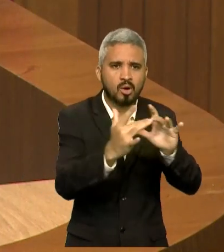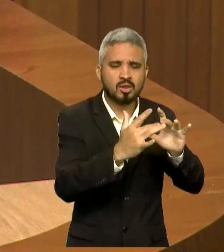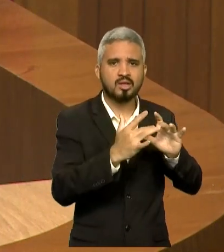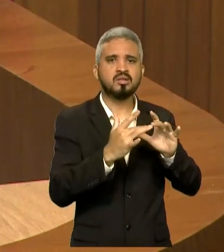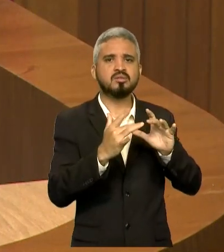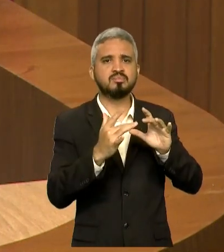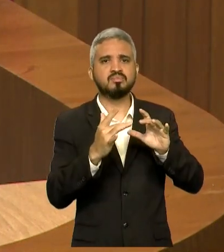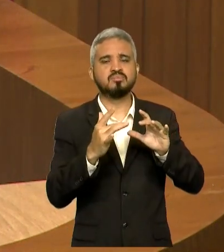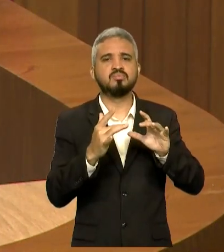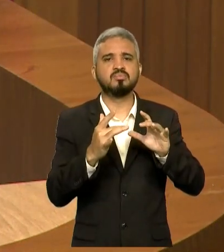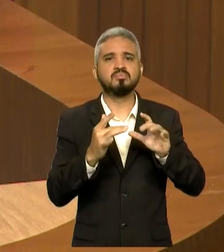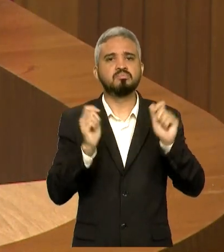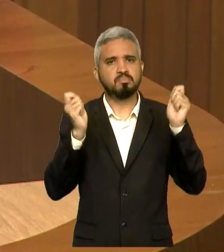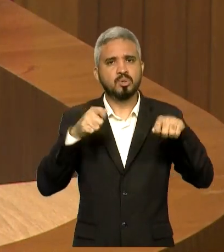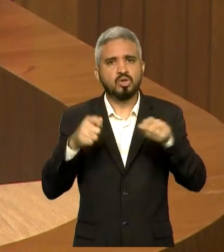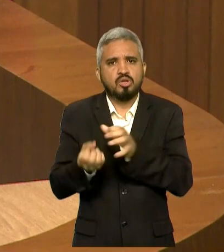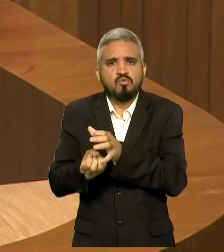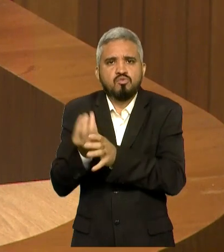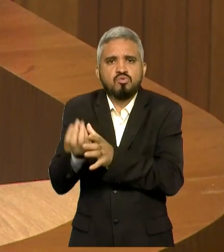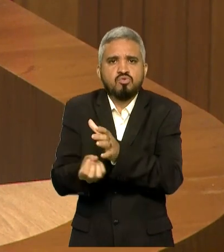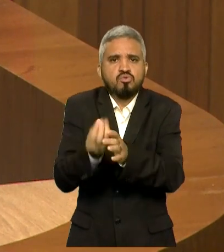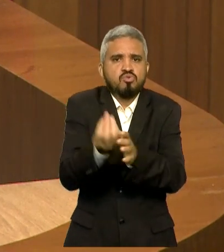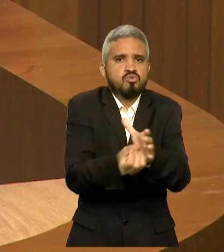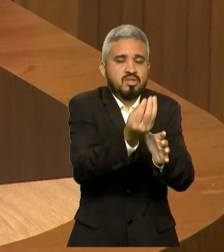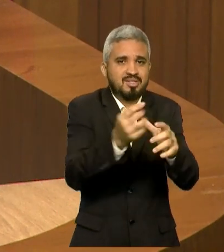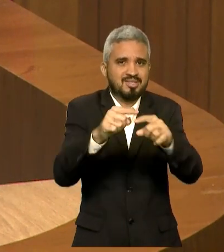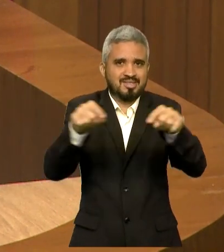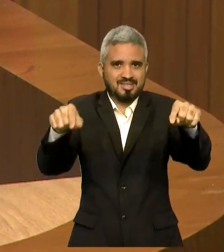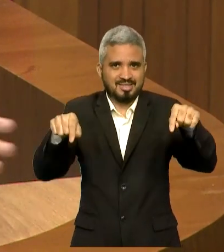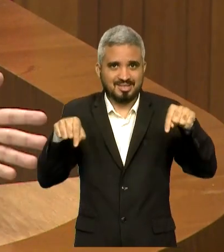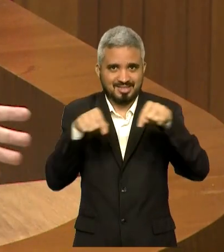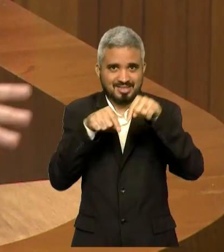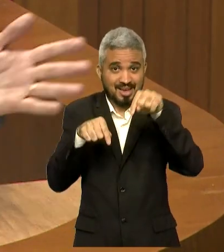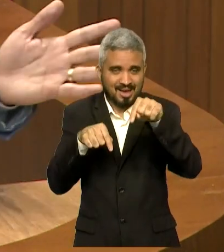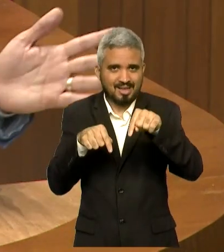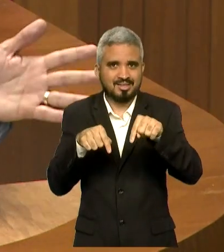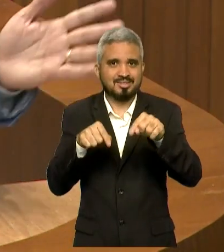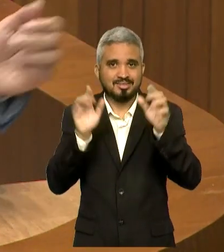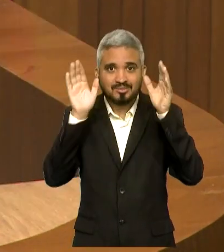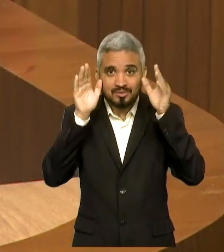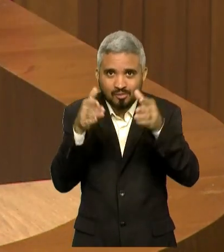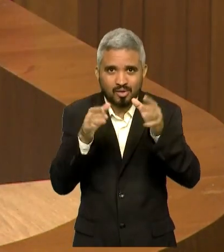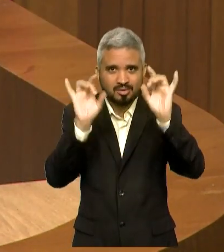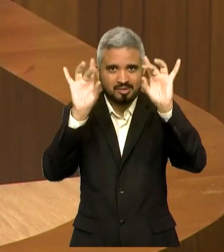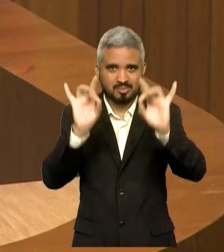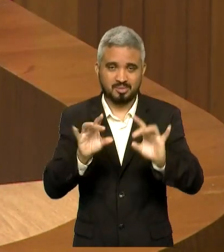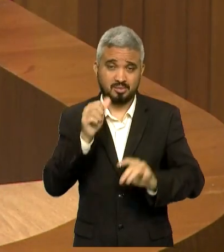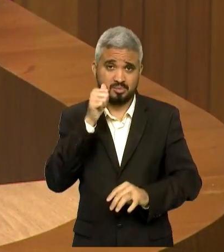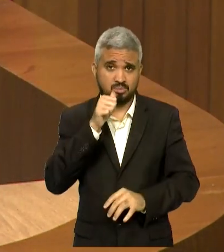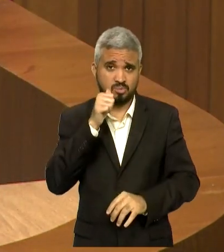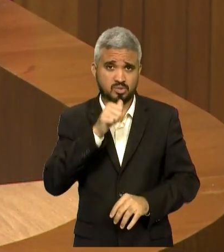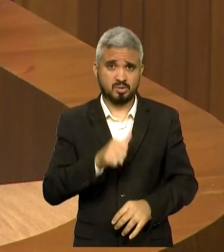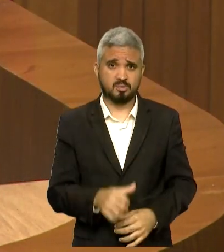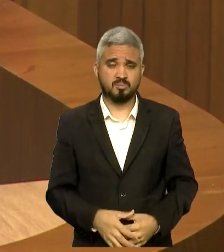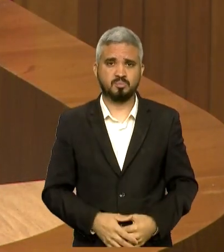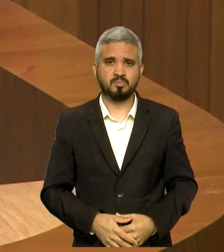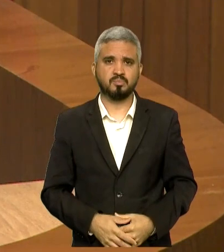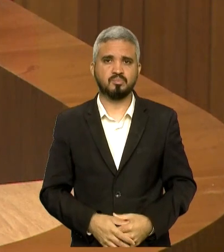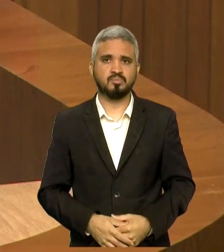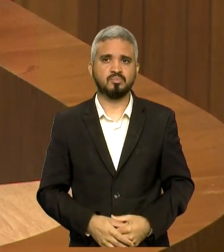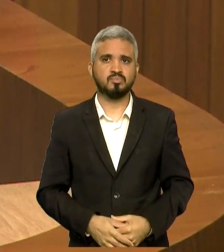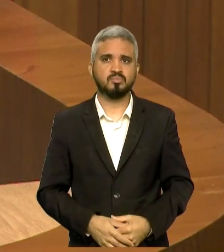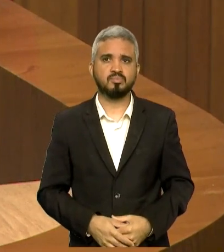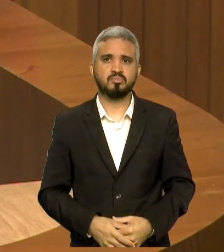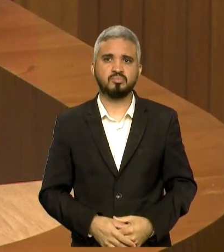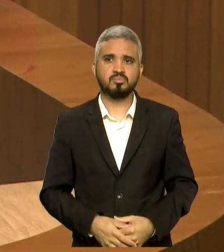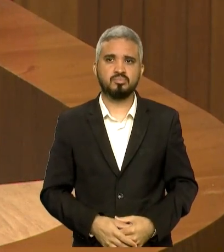instalada essa iniciativa. E é algo que, de fato, vai trazer um ganho muito grande.